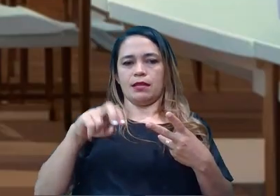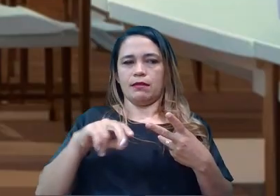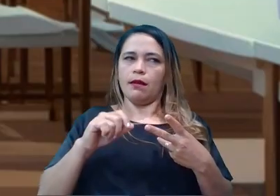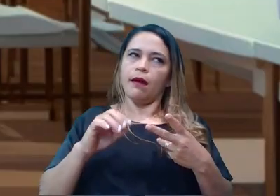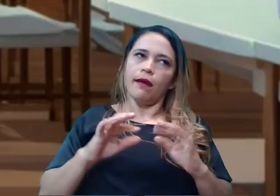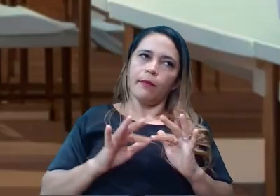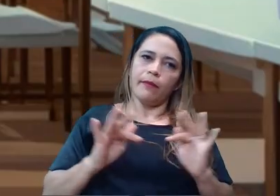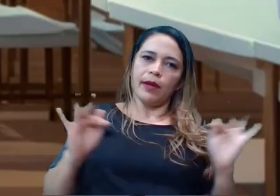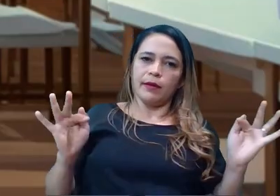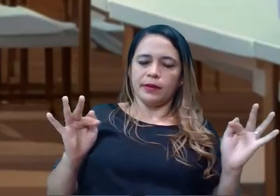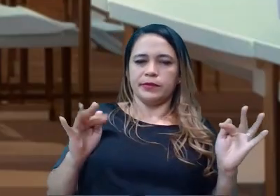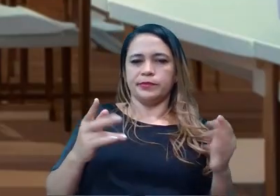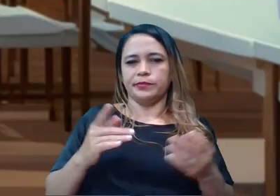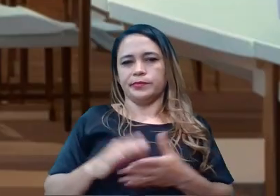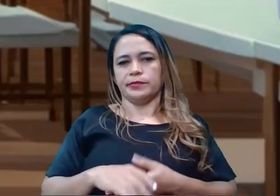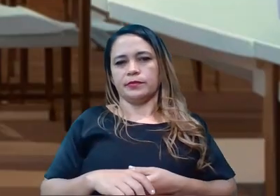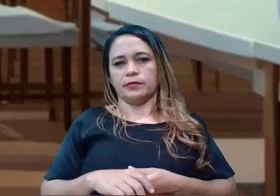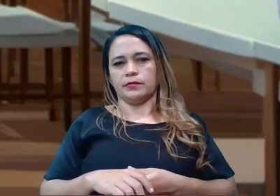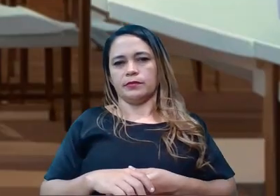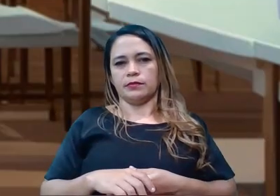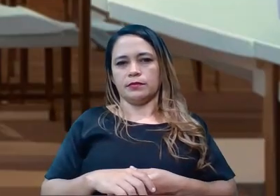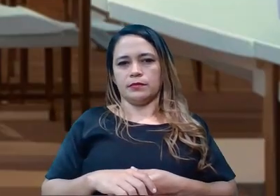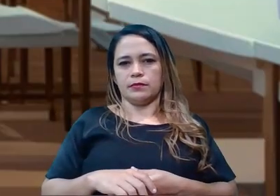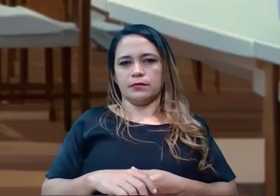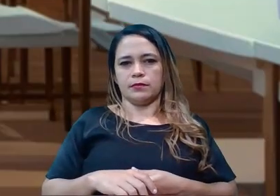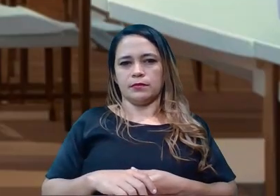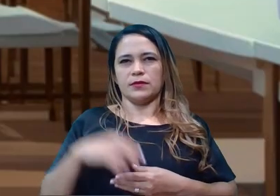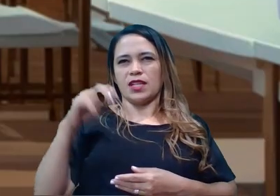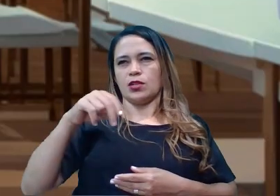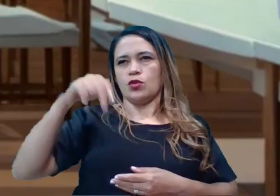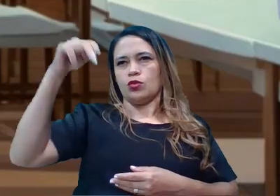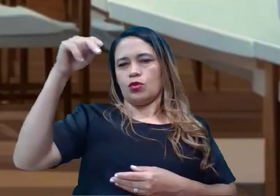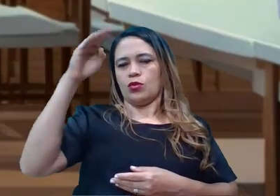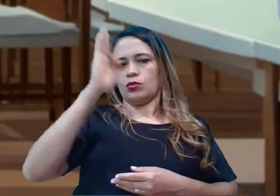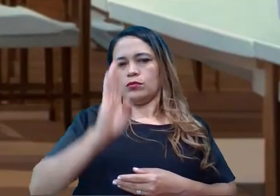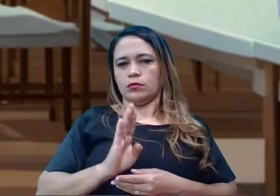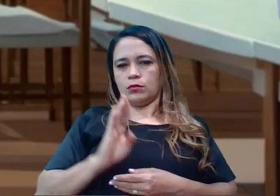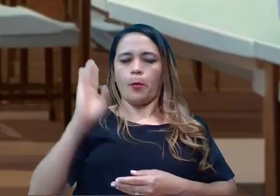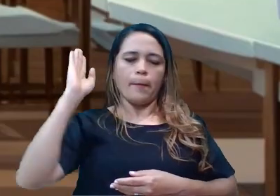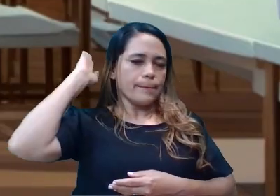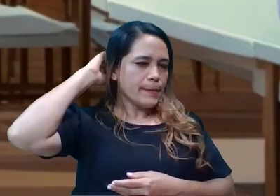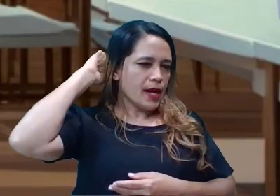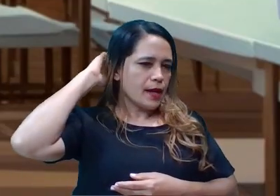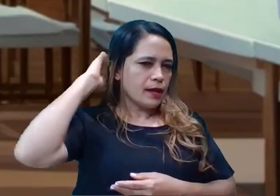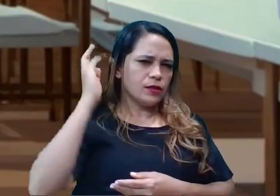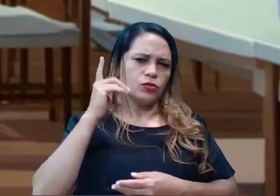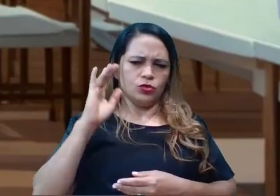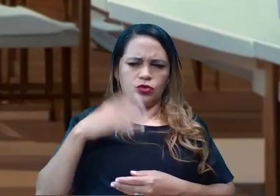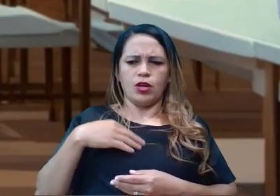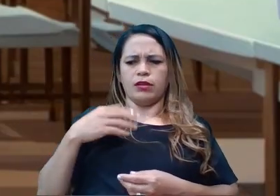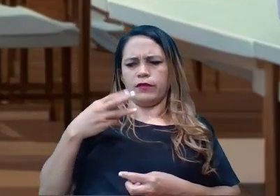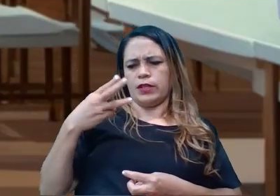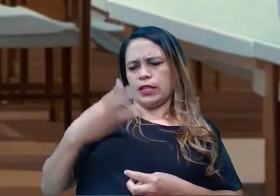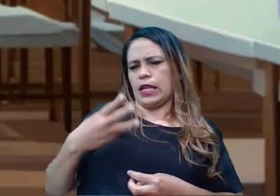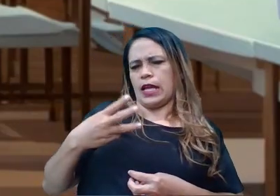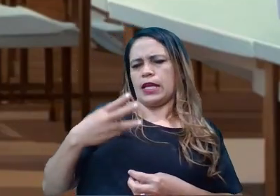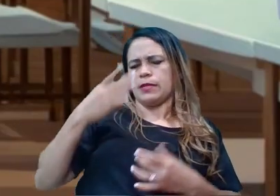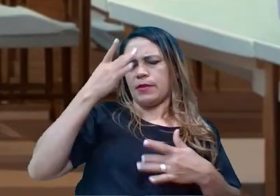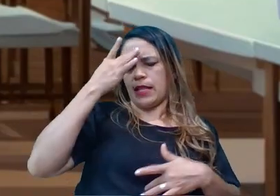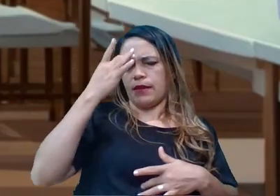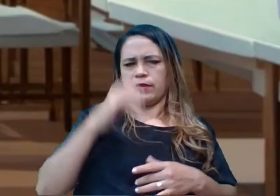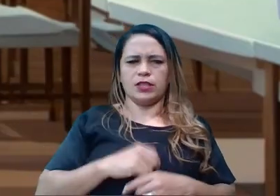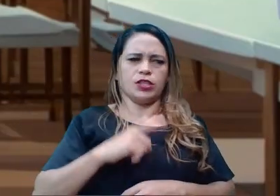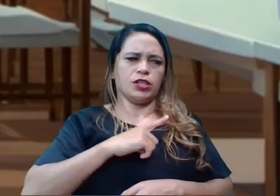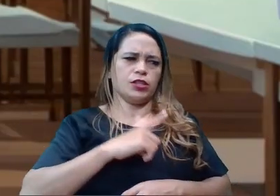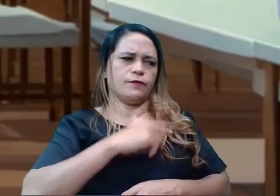Geralmente tem pessoas que falam assim em regiões endêmicas, por exemplo, na região norte do Brasil, região do Pará. Ah, eu já tive 3 malárias, eu já tive